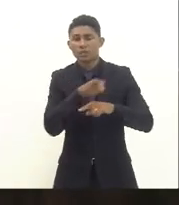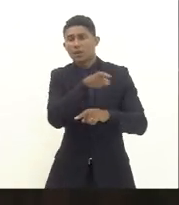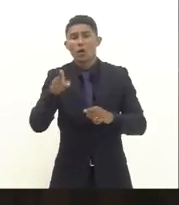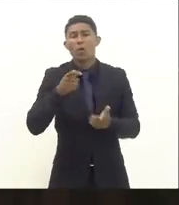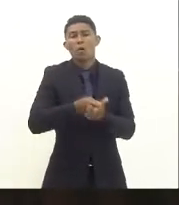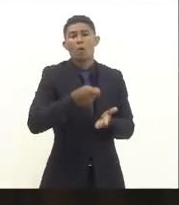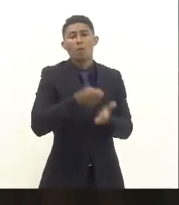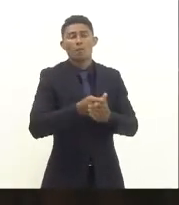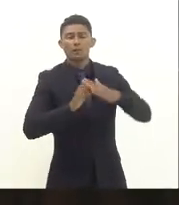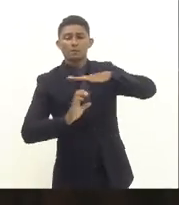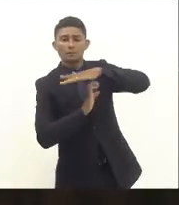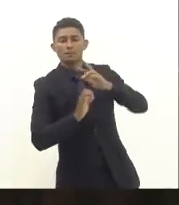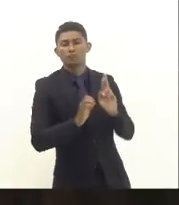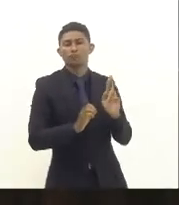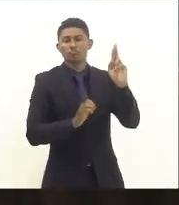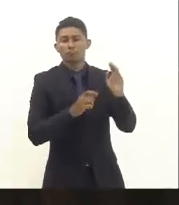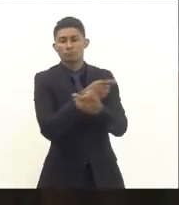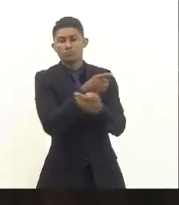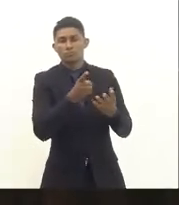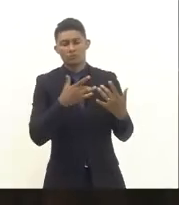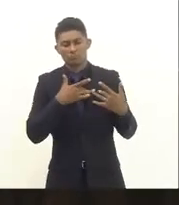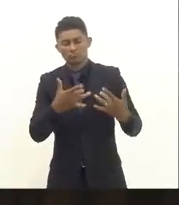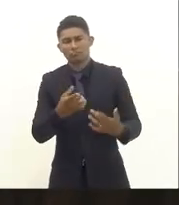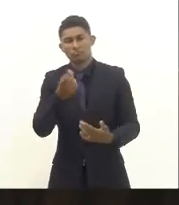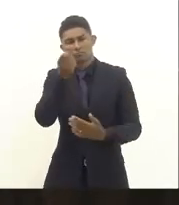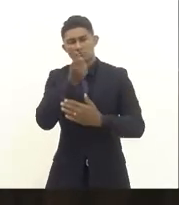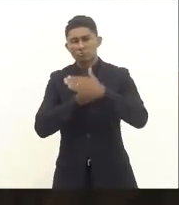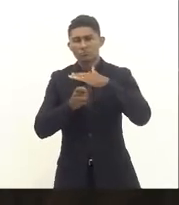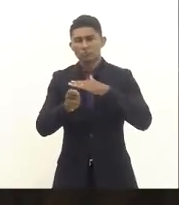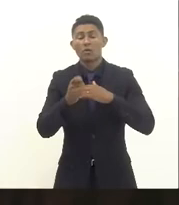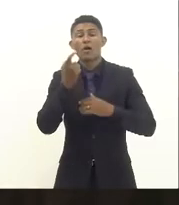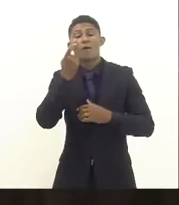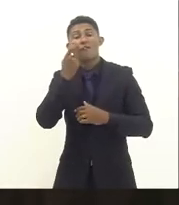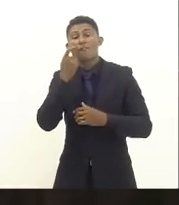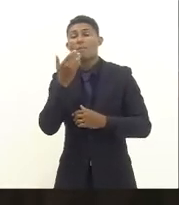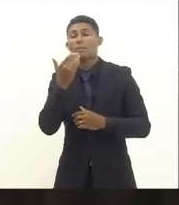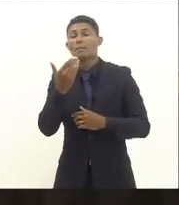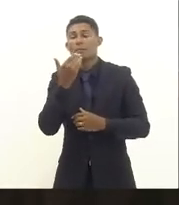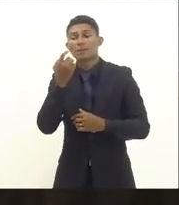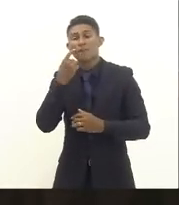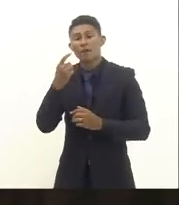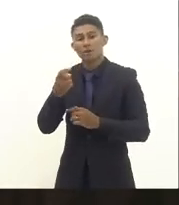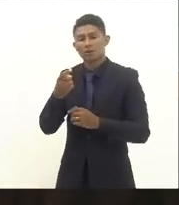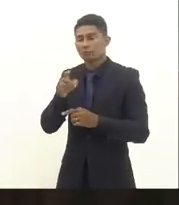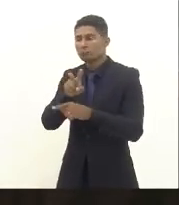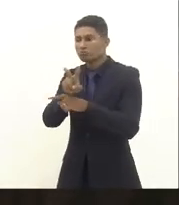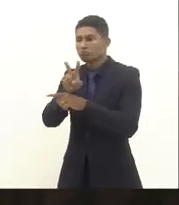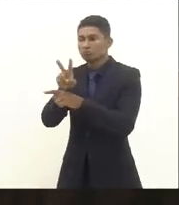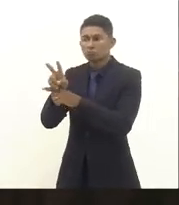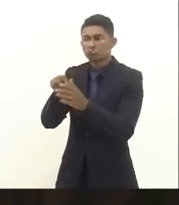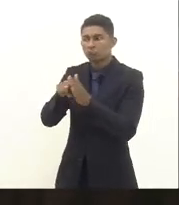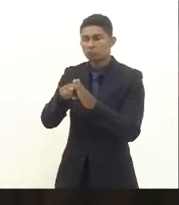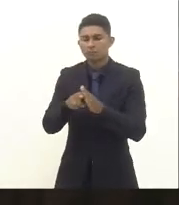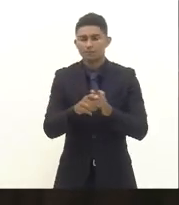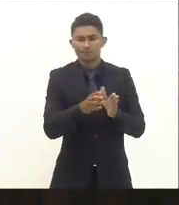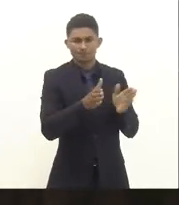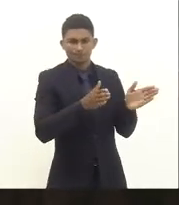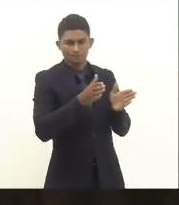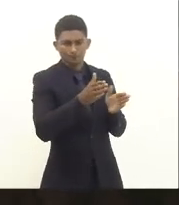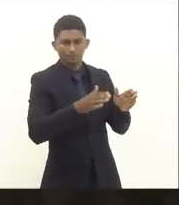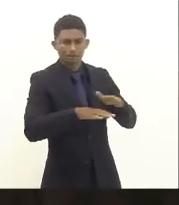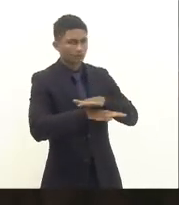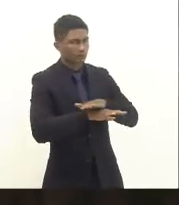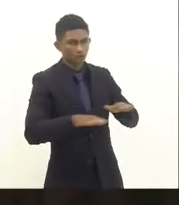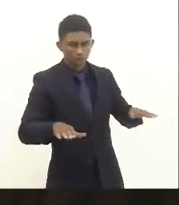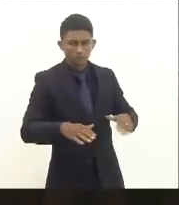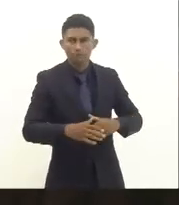vamos lá pedir uma auditoria em todos os vestimentos feitos há nada mais a tratar na ordem do dia